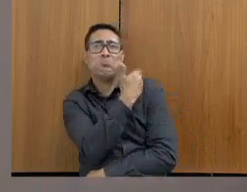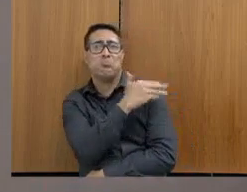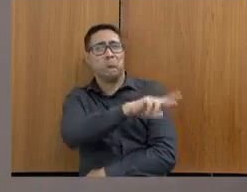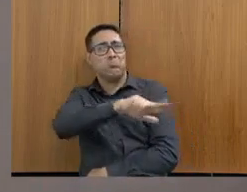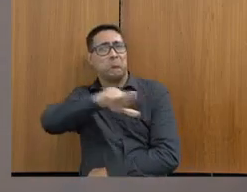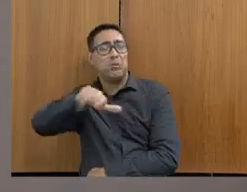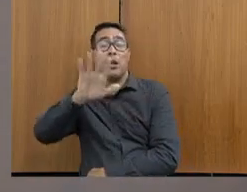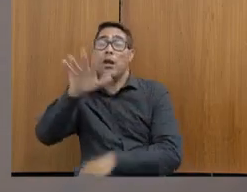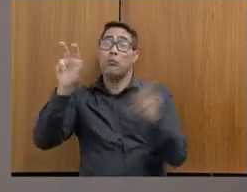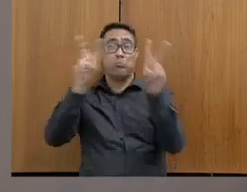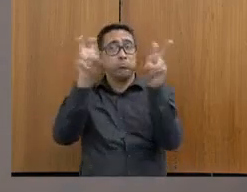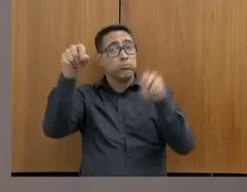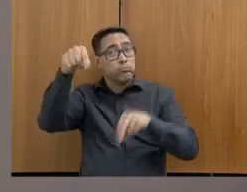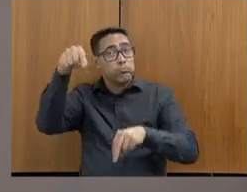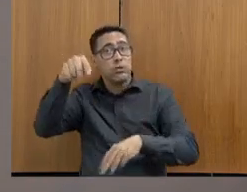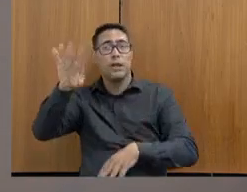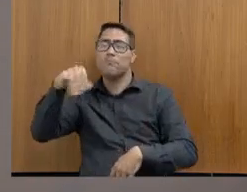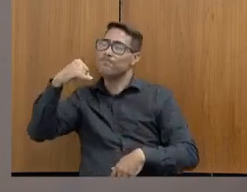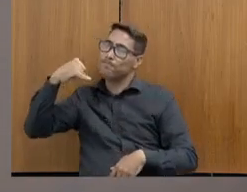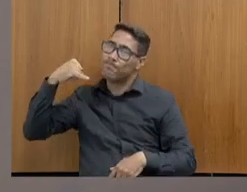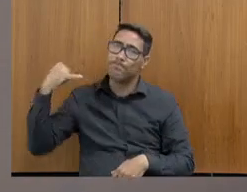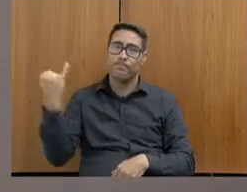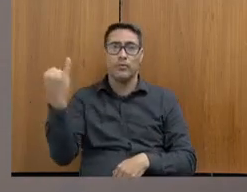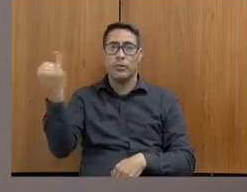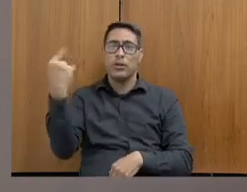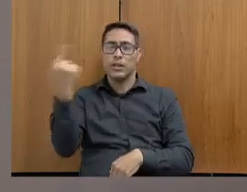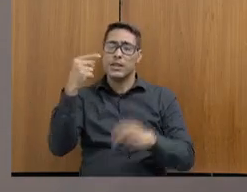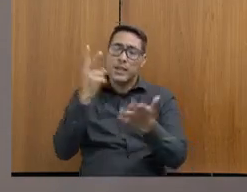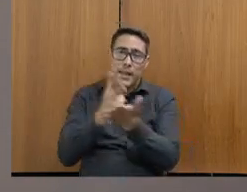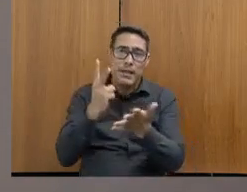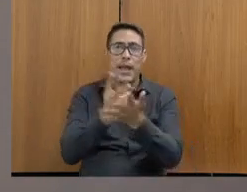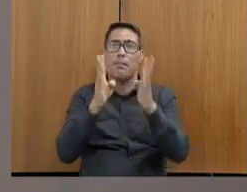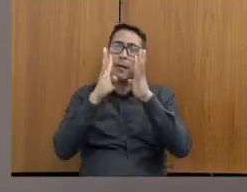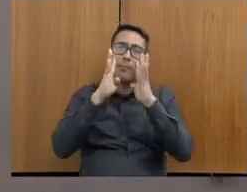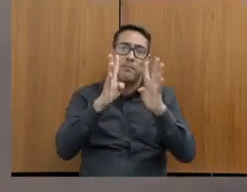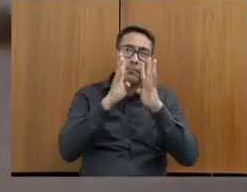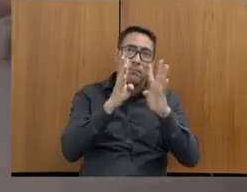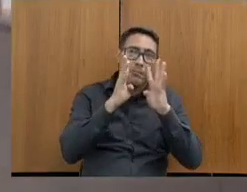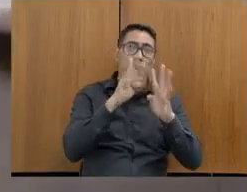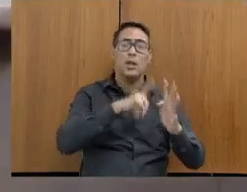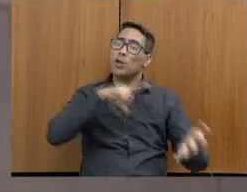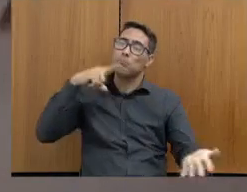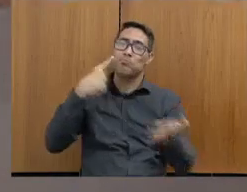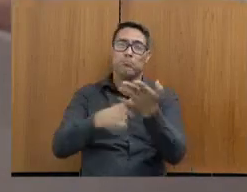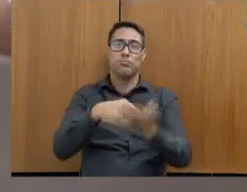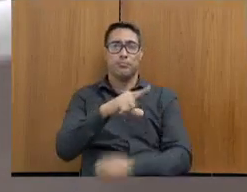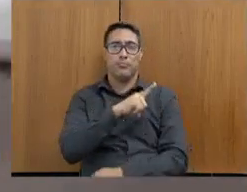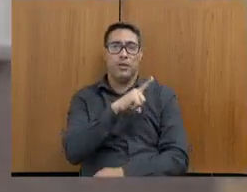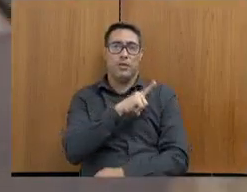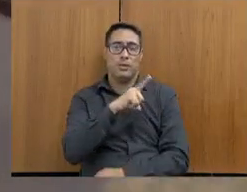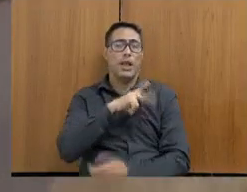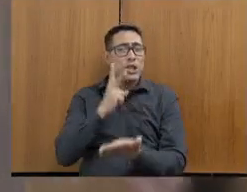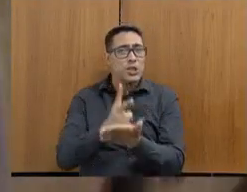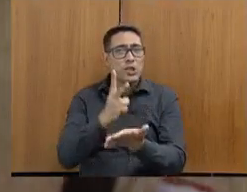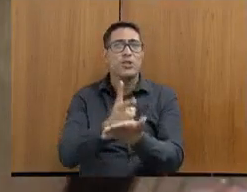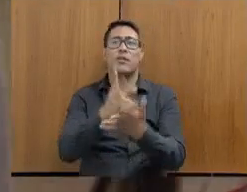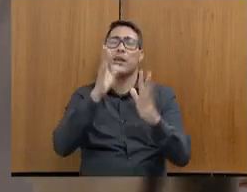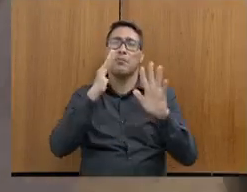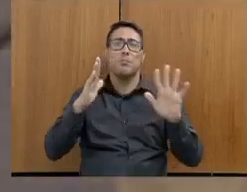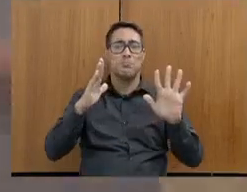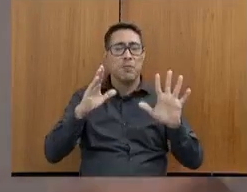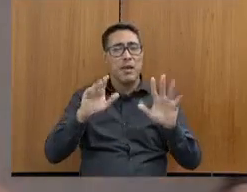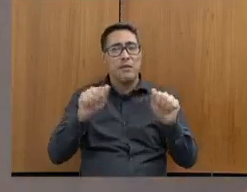que sempre vai estar né é com os nossos olhares e mais do que isso com o nosso compromisso é de fazermos sempre da melhor forma